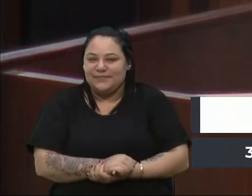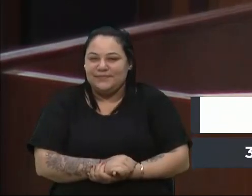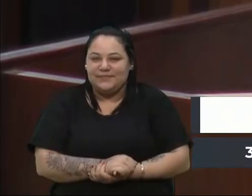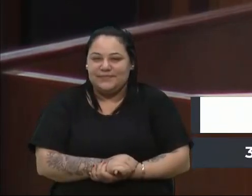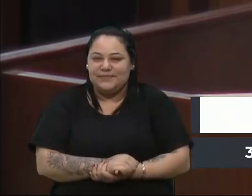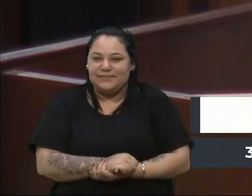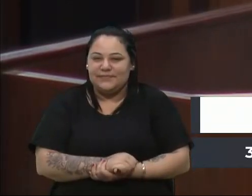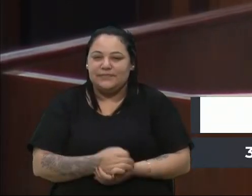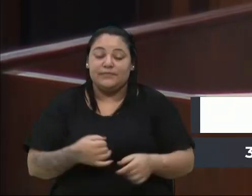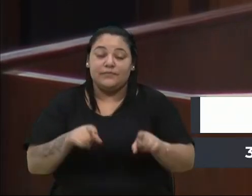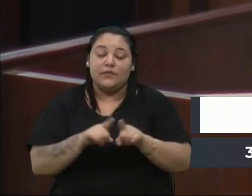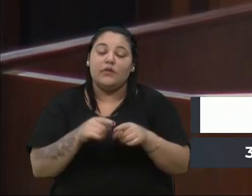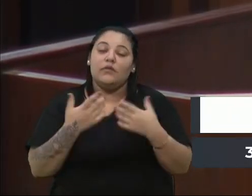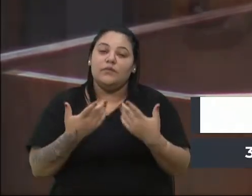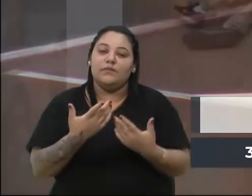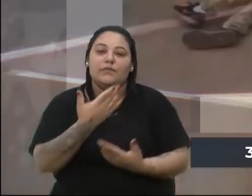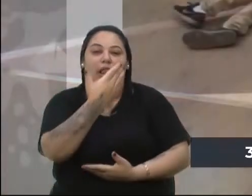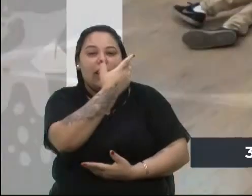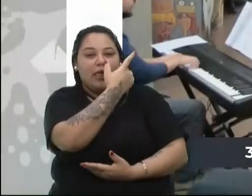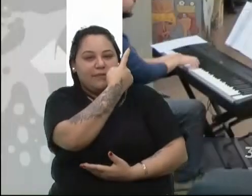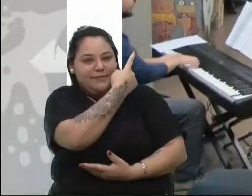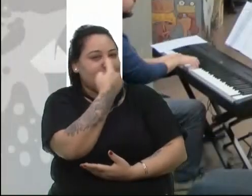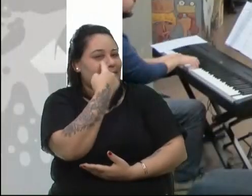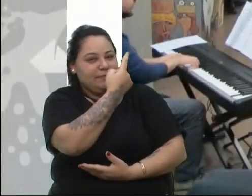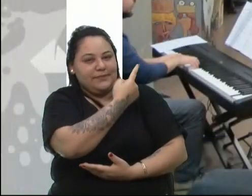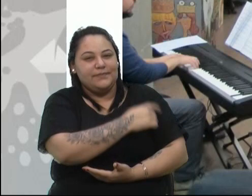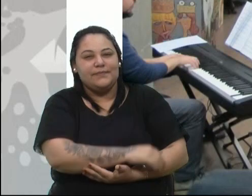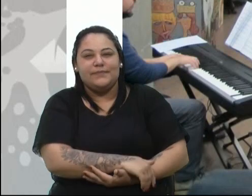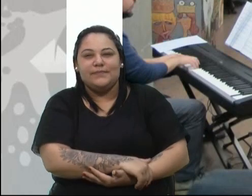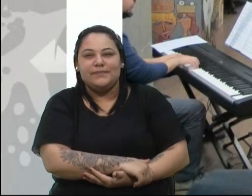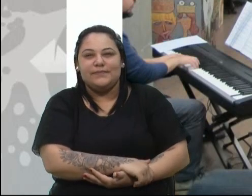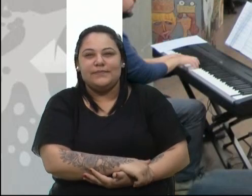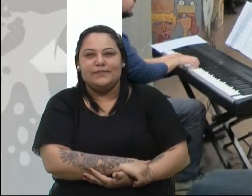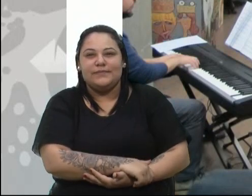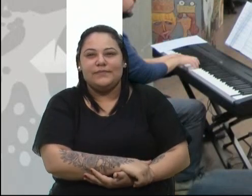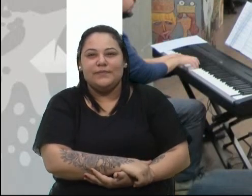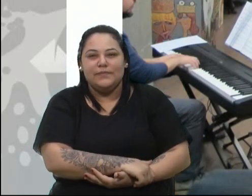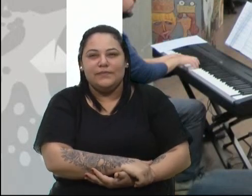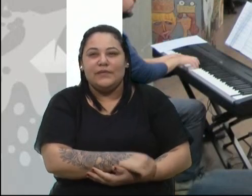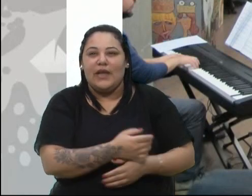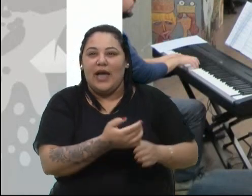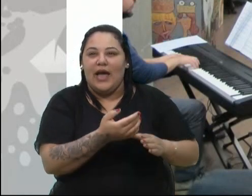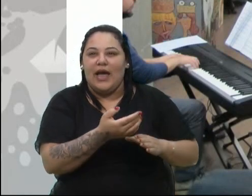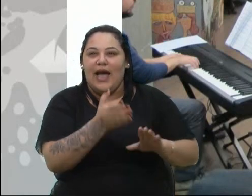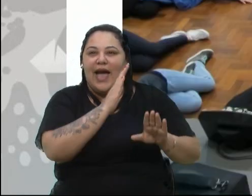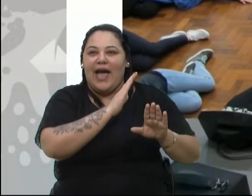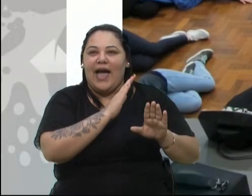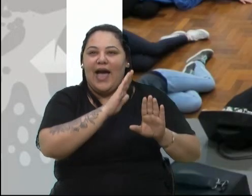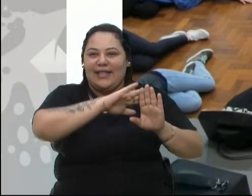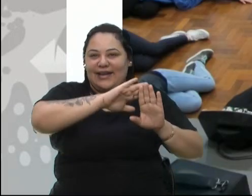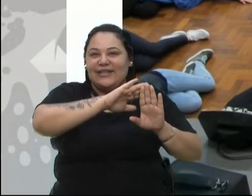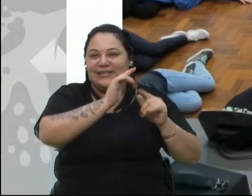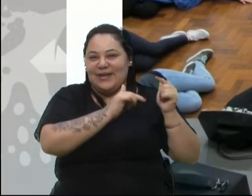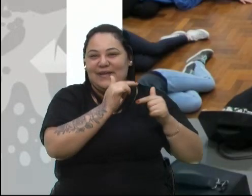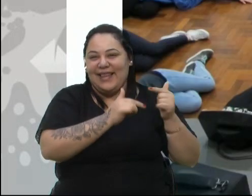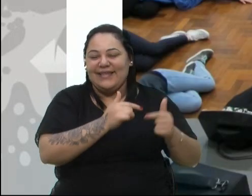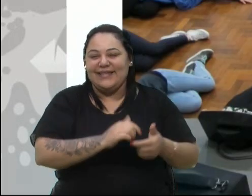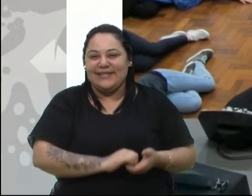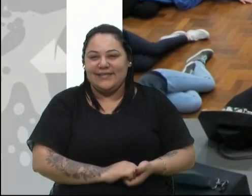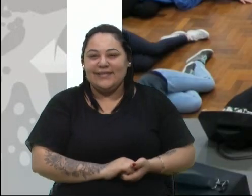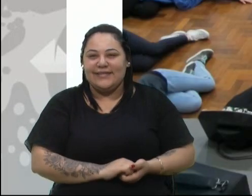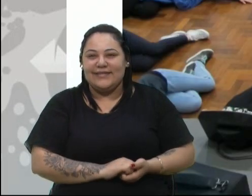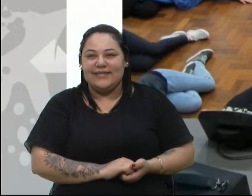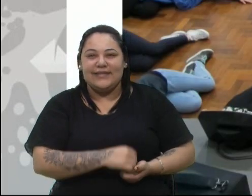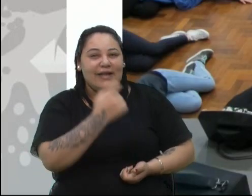Então, a gente está... Aqui já está nos bastidores, né, Vini? Já foi nos bastidores? Já? Uxi, já passou o negócio. A gente está